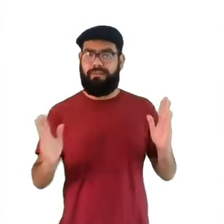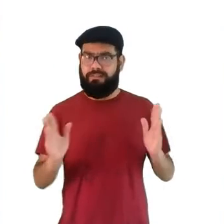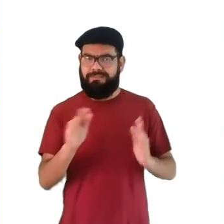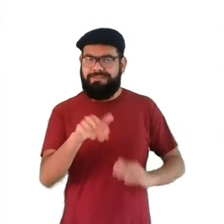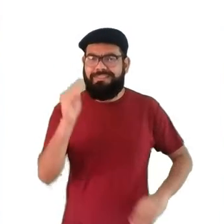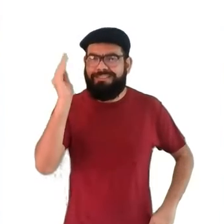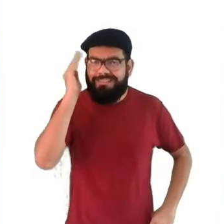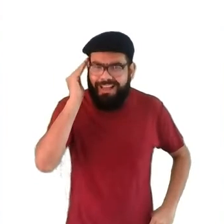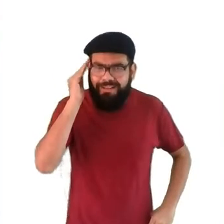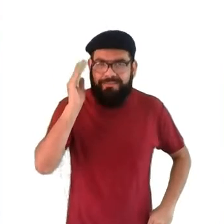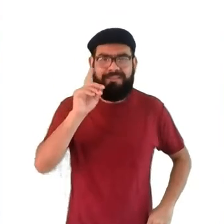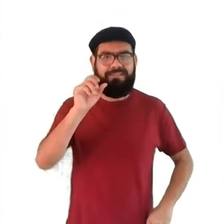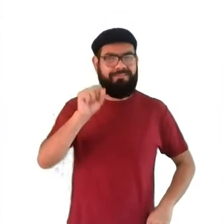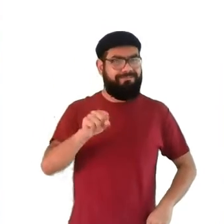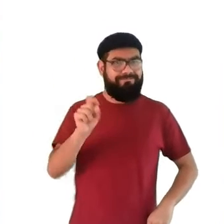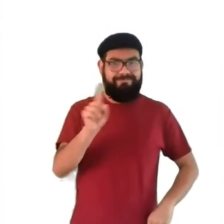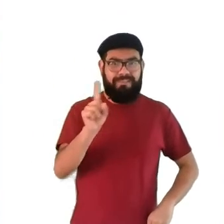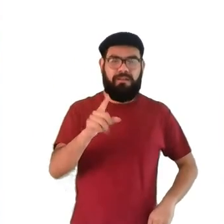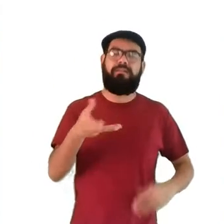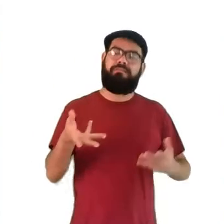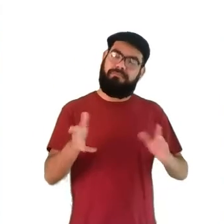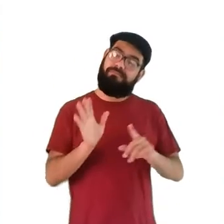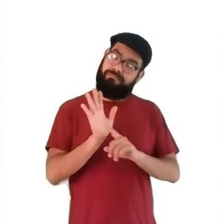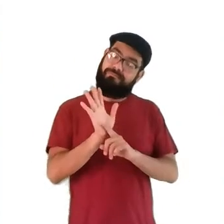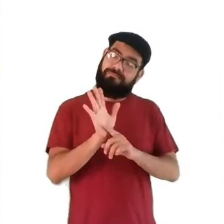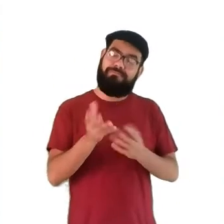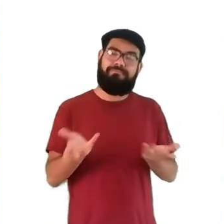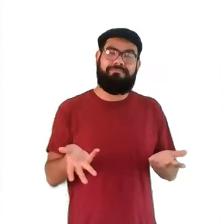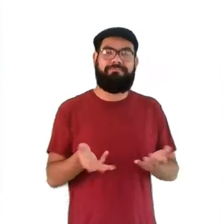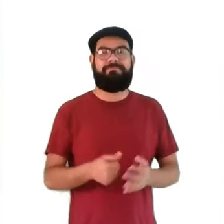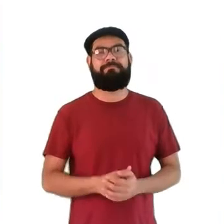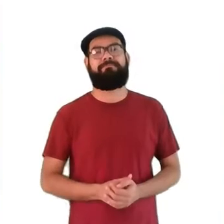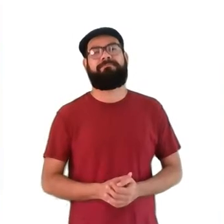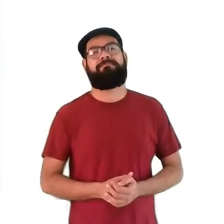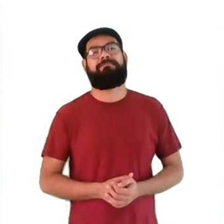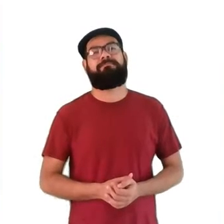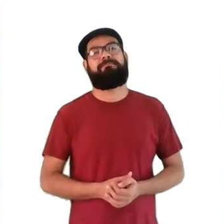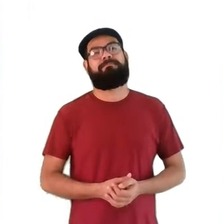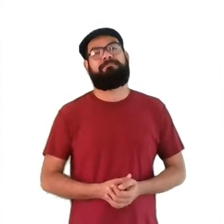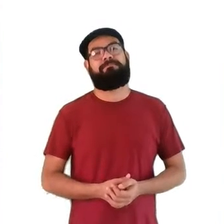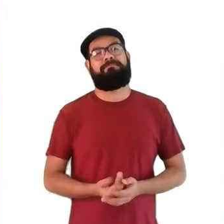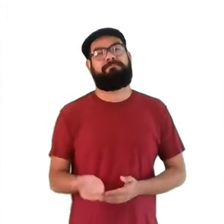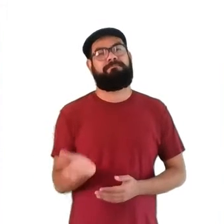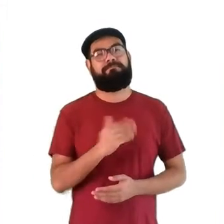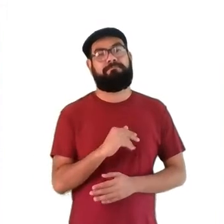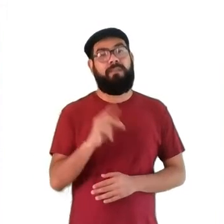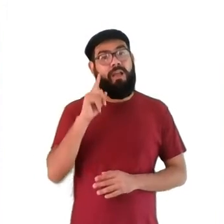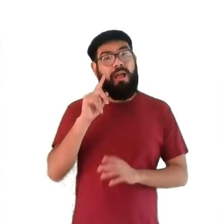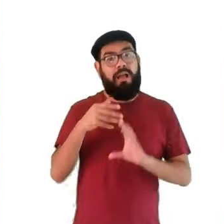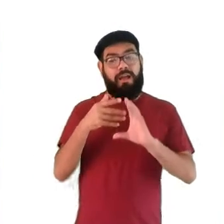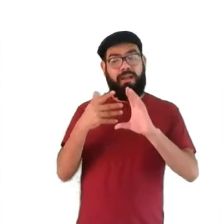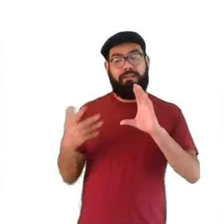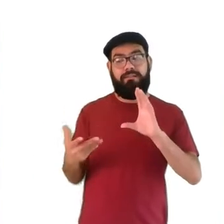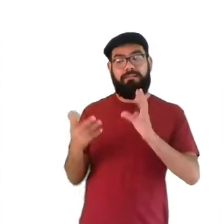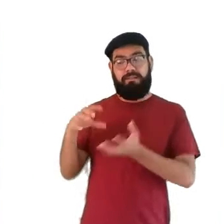Então, vem comigo que eu vou apresentar para vocês, tá? Então, vamos lá as características desta fase. Então, o